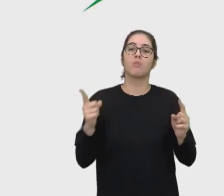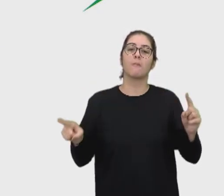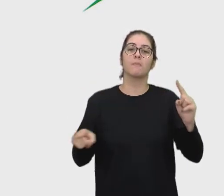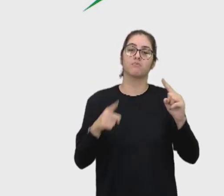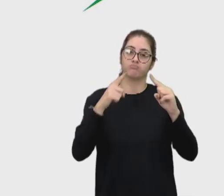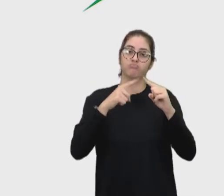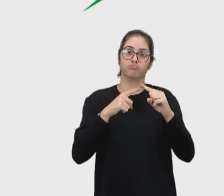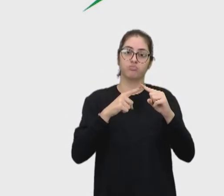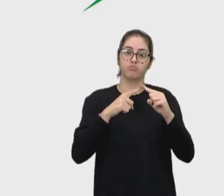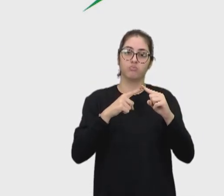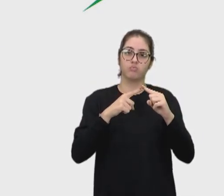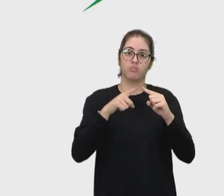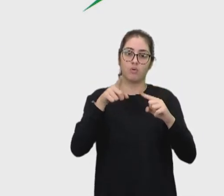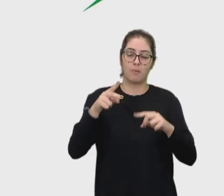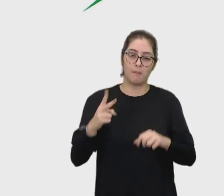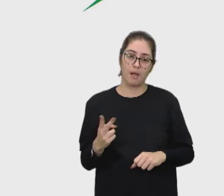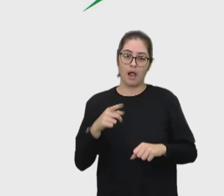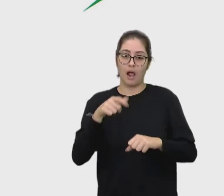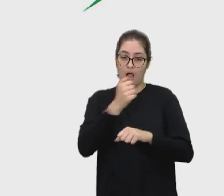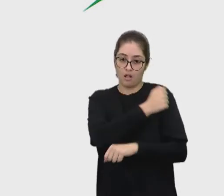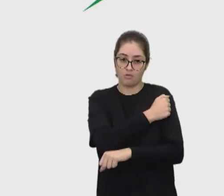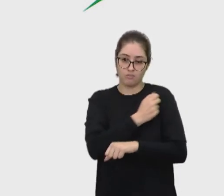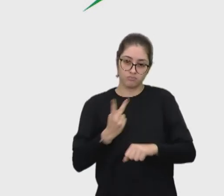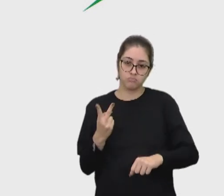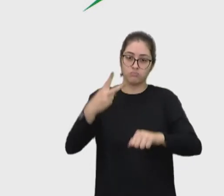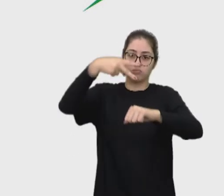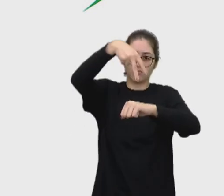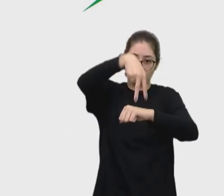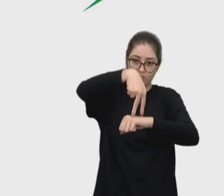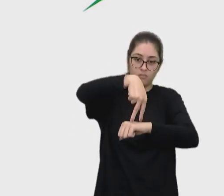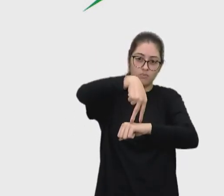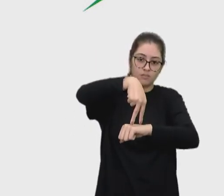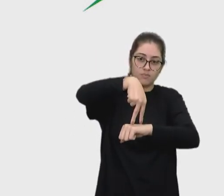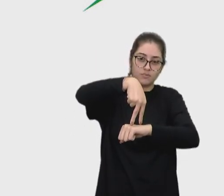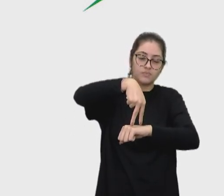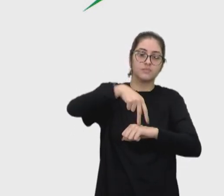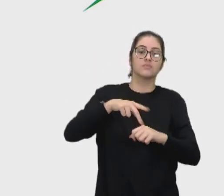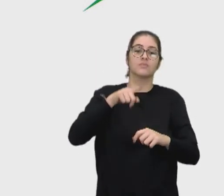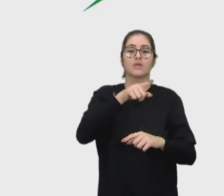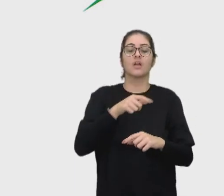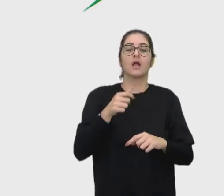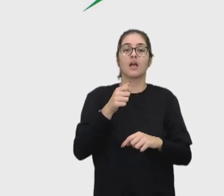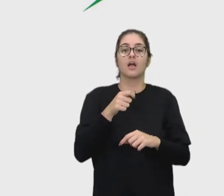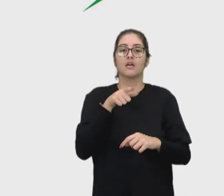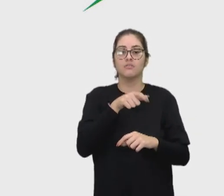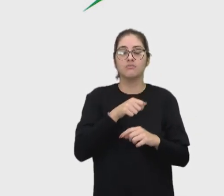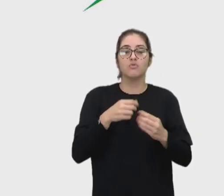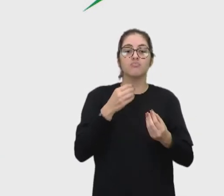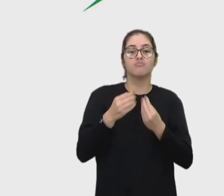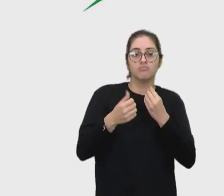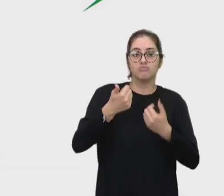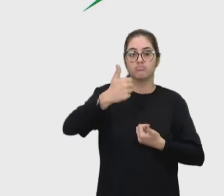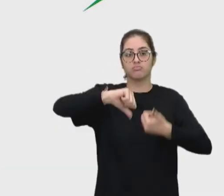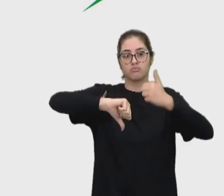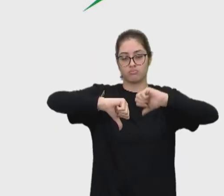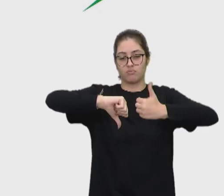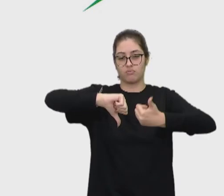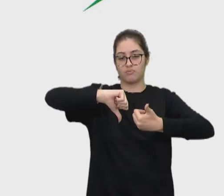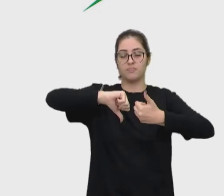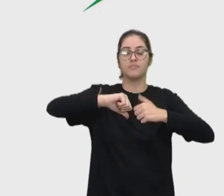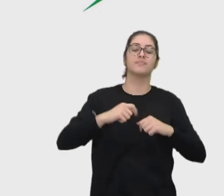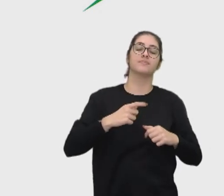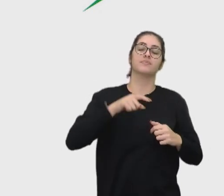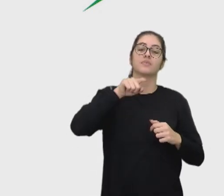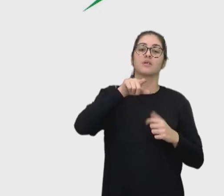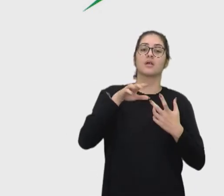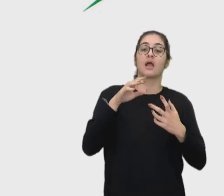o protagonismo do aluno e a corresponsabilidade do estudante ao avaliar sua atuação no processo de pesquisa